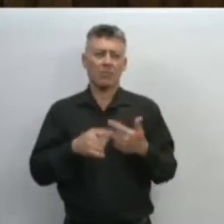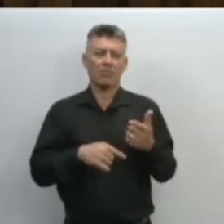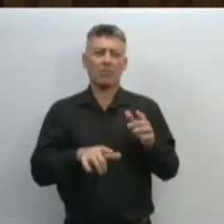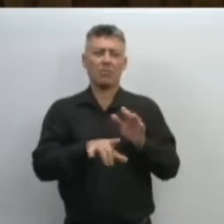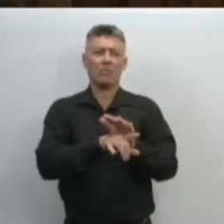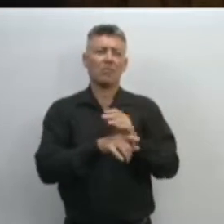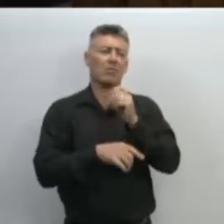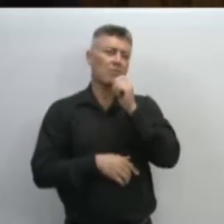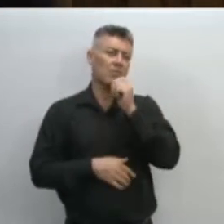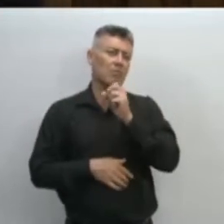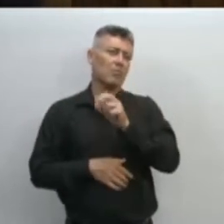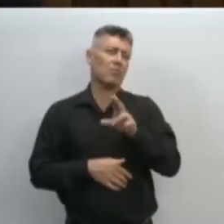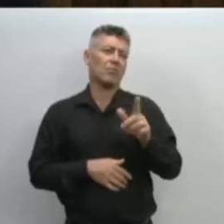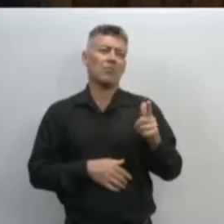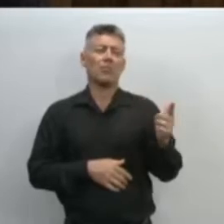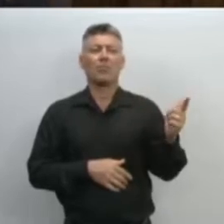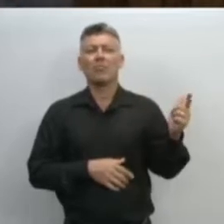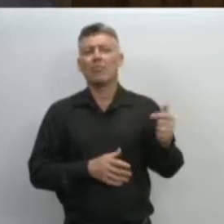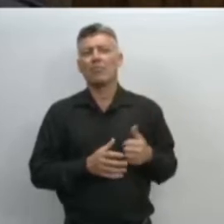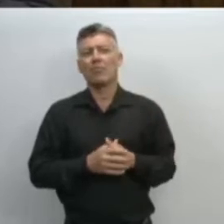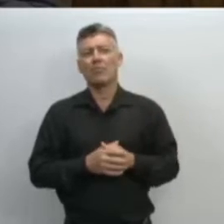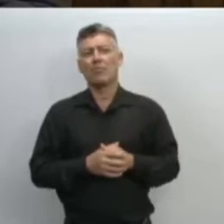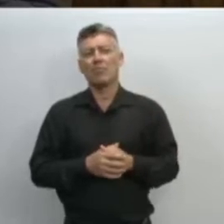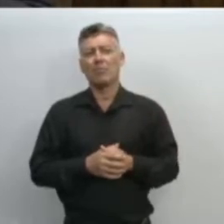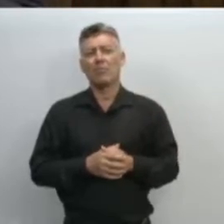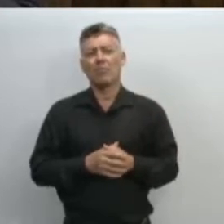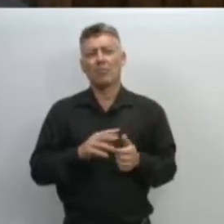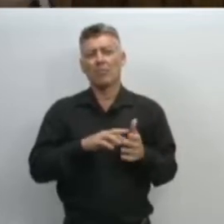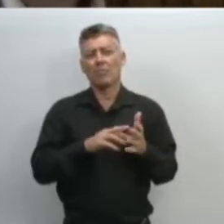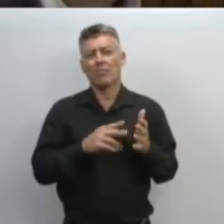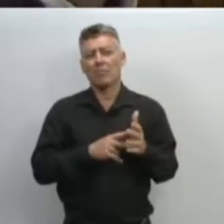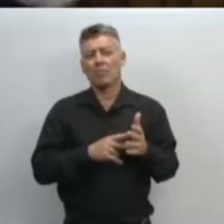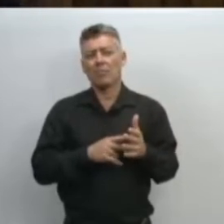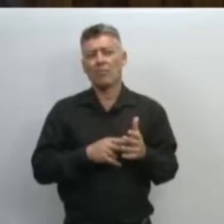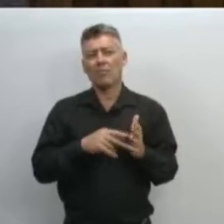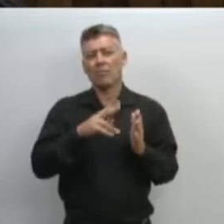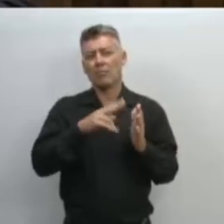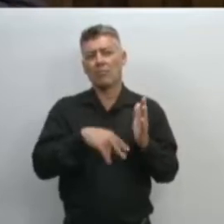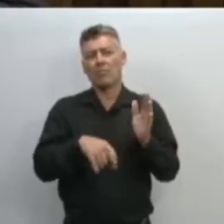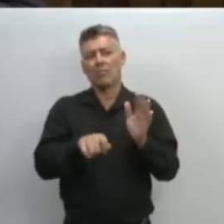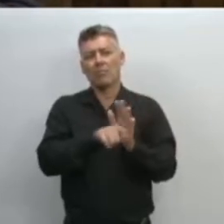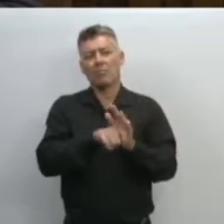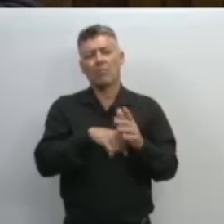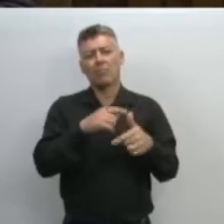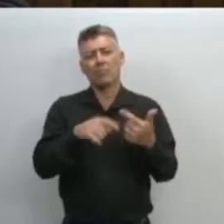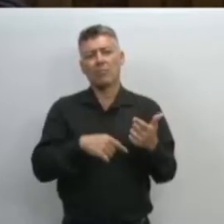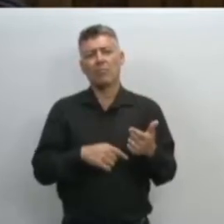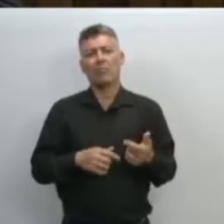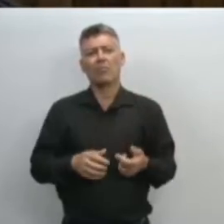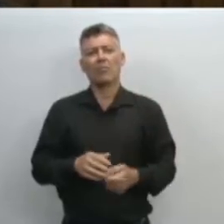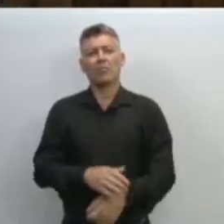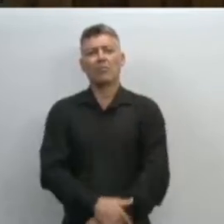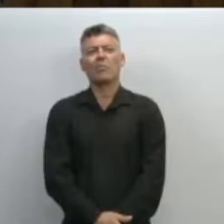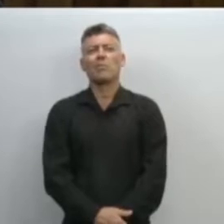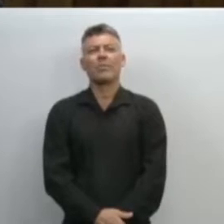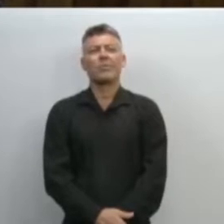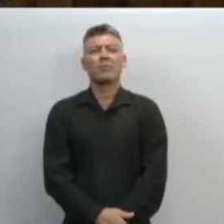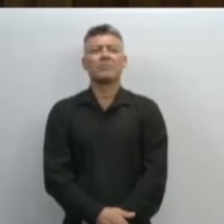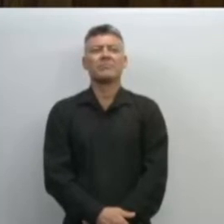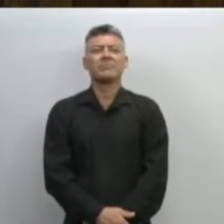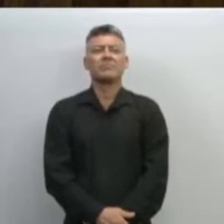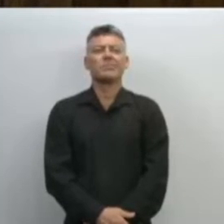legislatura ou não, ou até aqueles que já passaram. Esse é o sentido. Só fazer a leitura, em seguida eu passo para a Vossa Excelência.